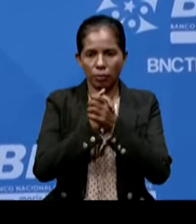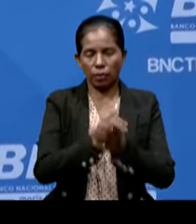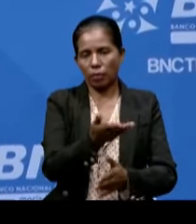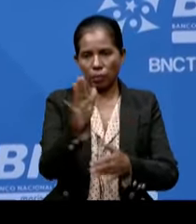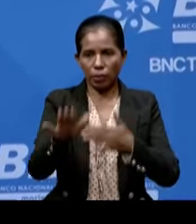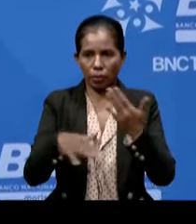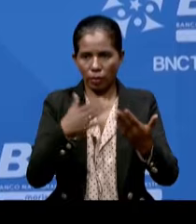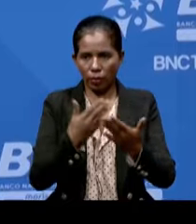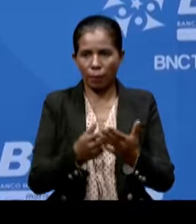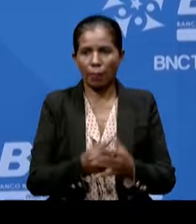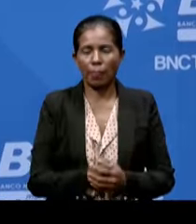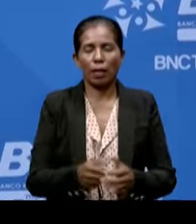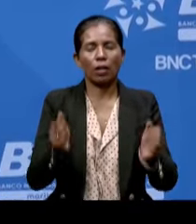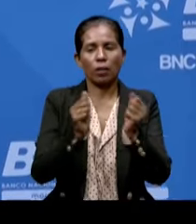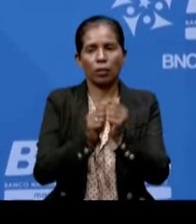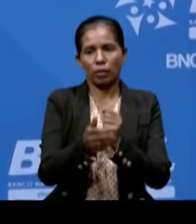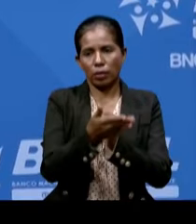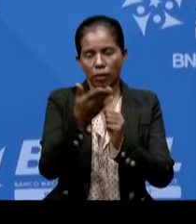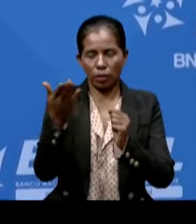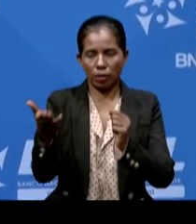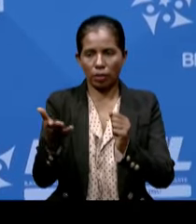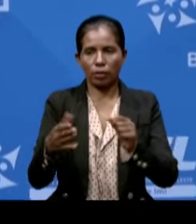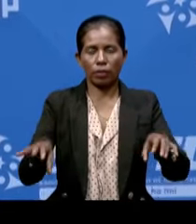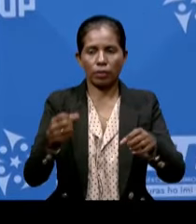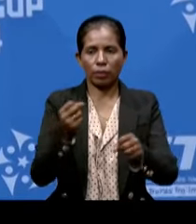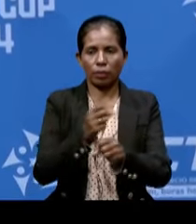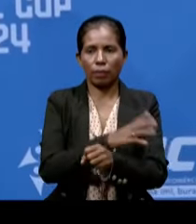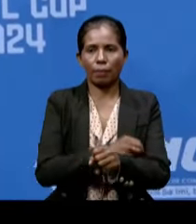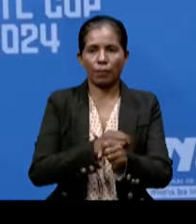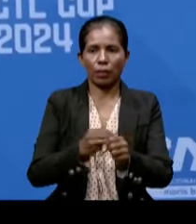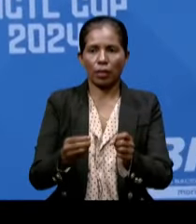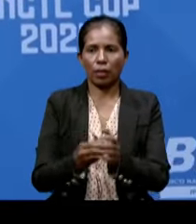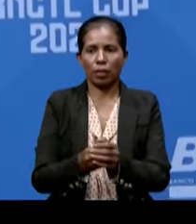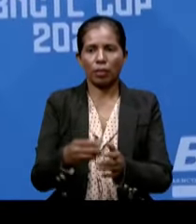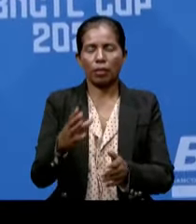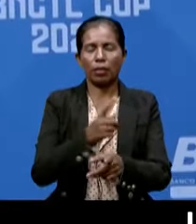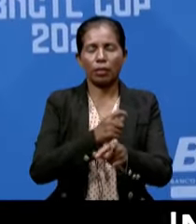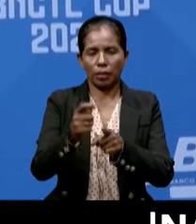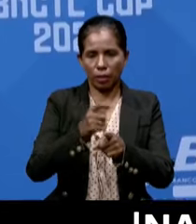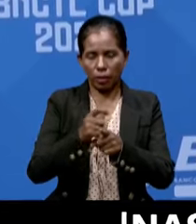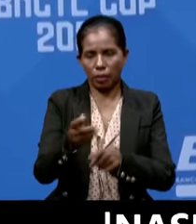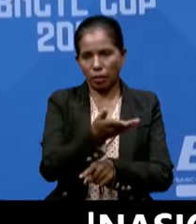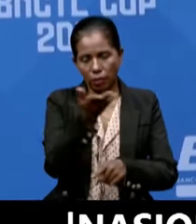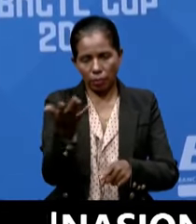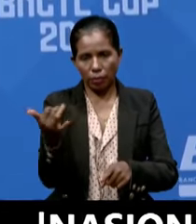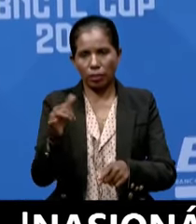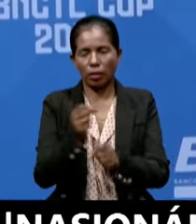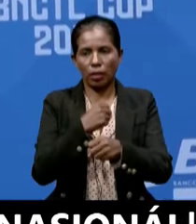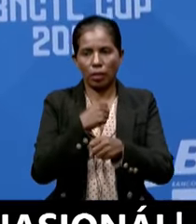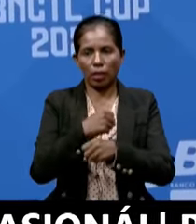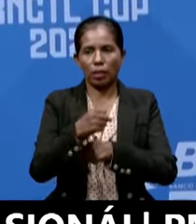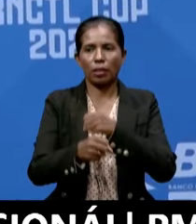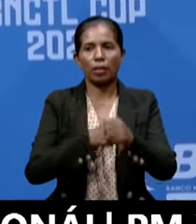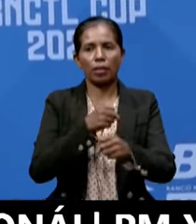Bolsira. Oi, Itabolsira, o esforço, a dedicação no treino, no Bema, Itabolsira, há durante